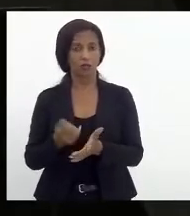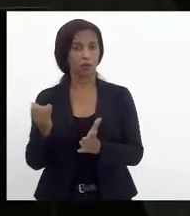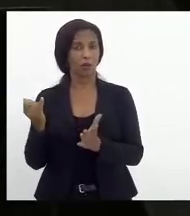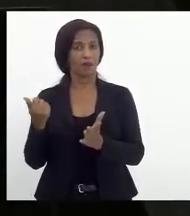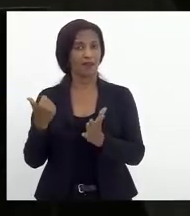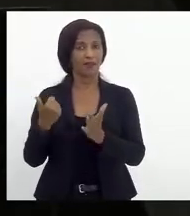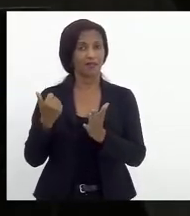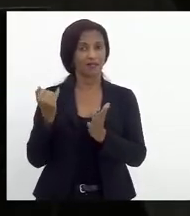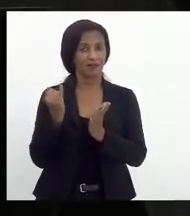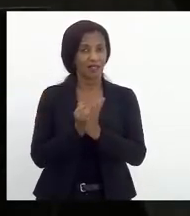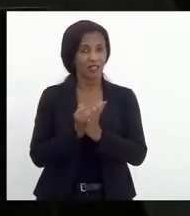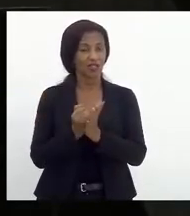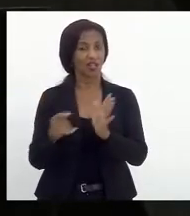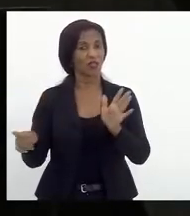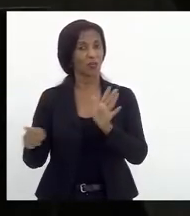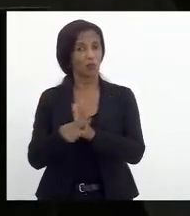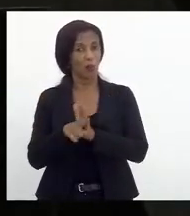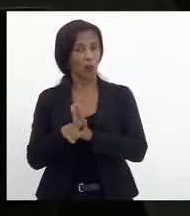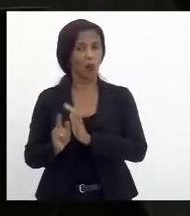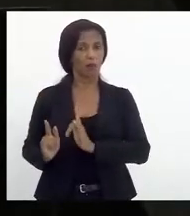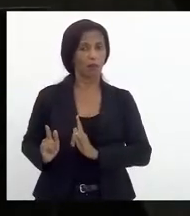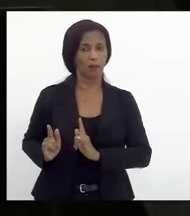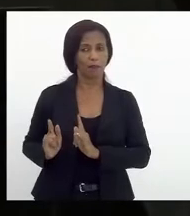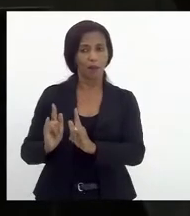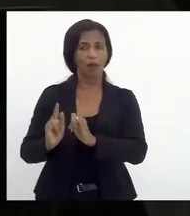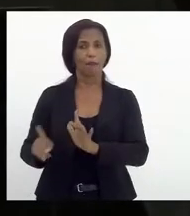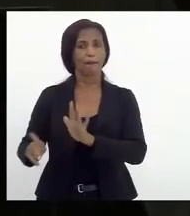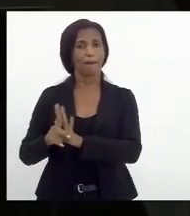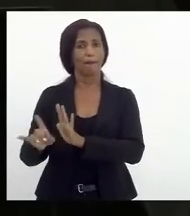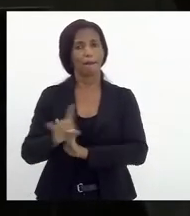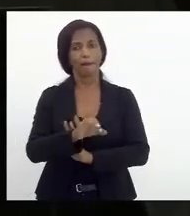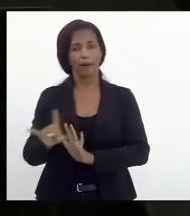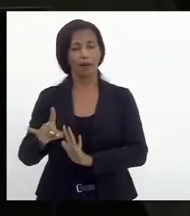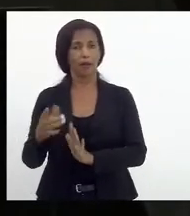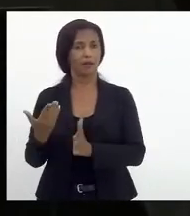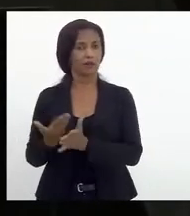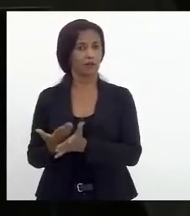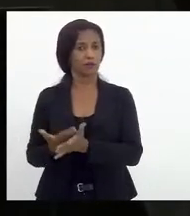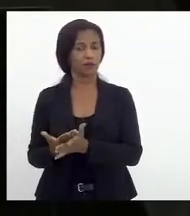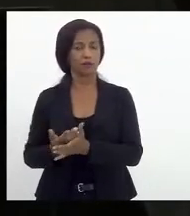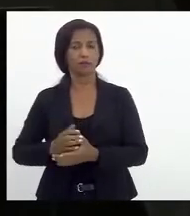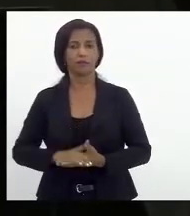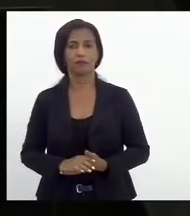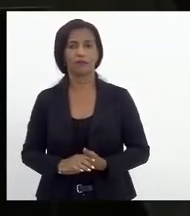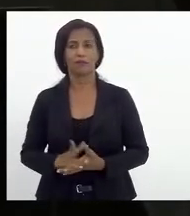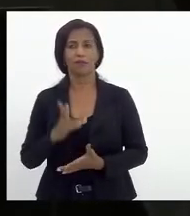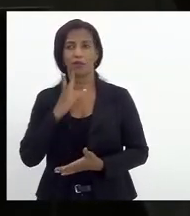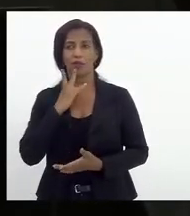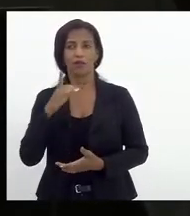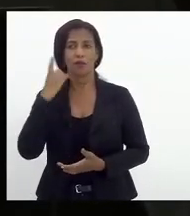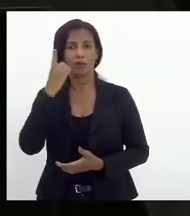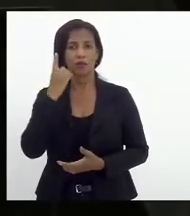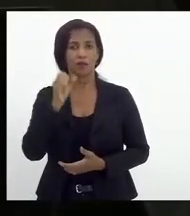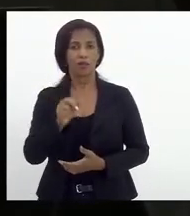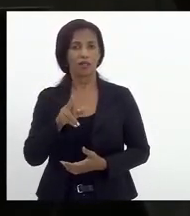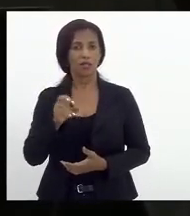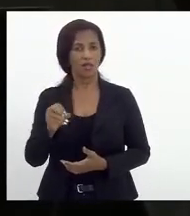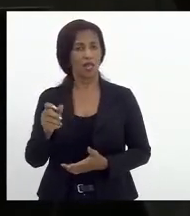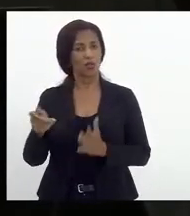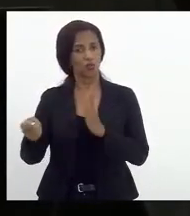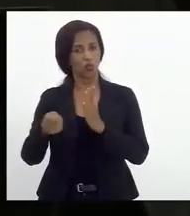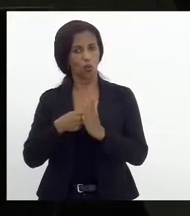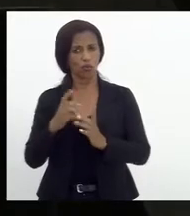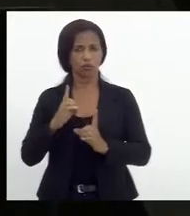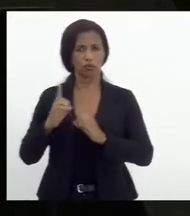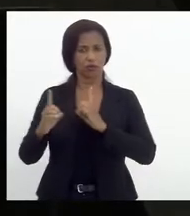identidade espacial, uma identidade predial para cada escola, mas eu queria citar o deputado Sérgio Fernandes, autor do projeto, que